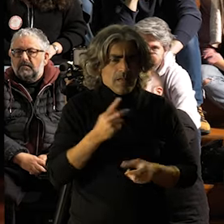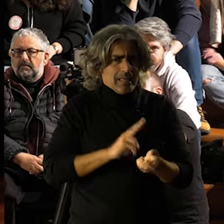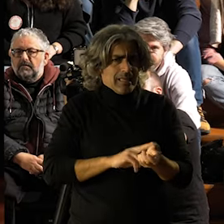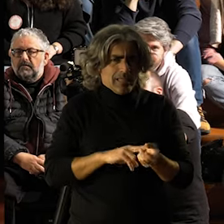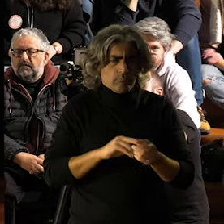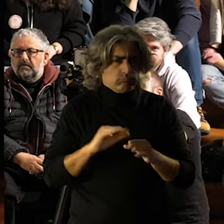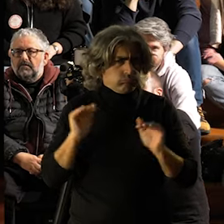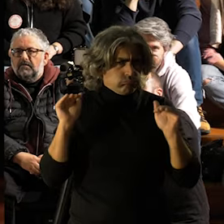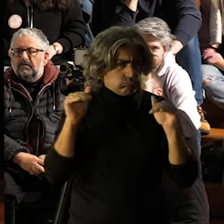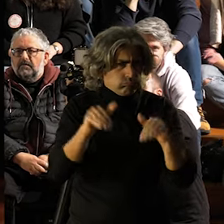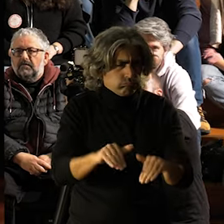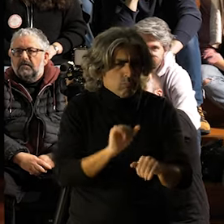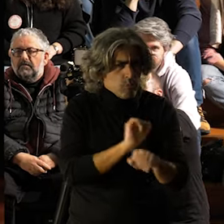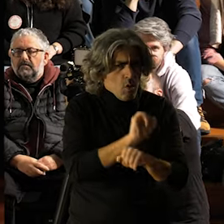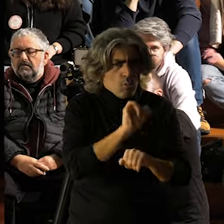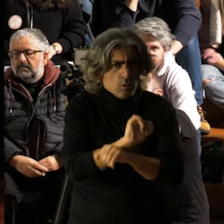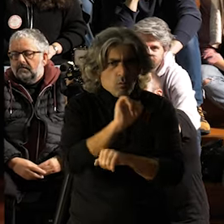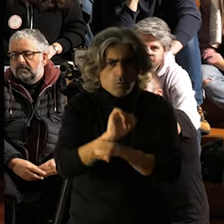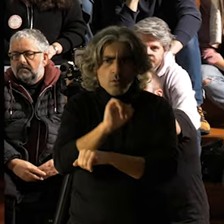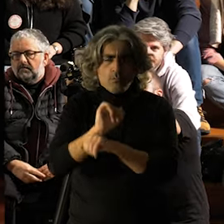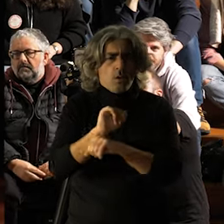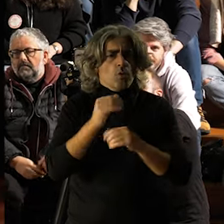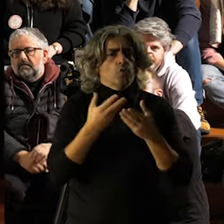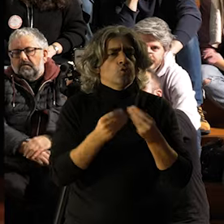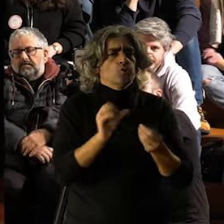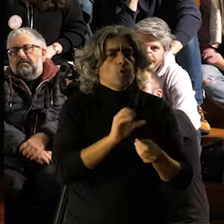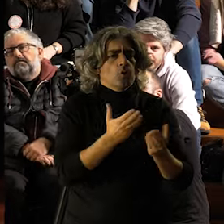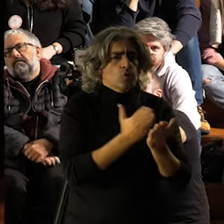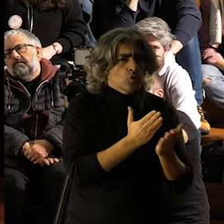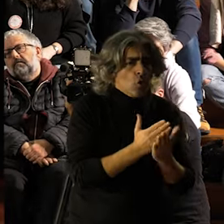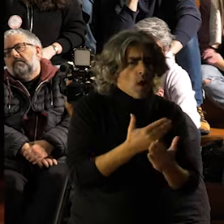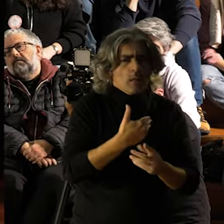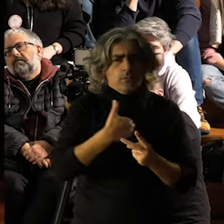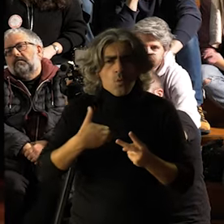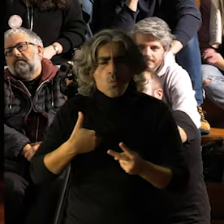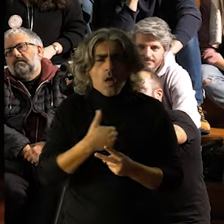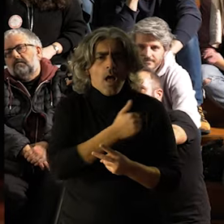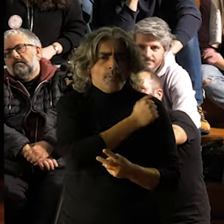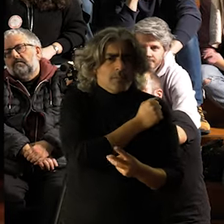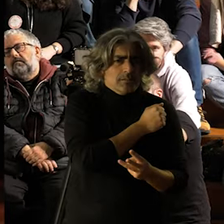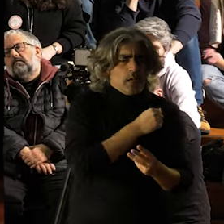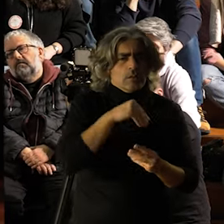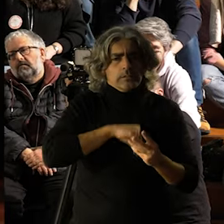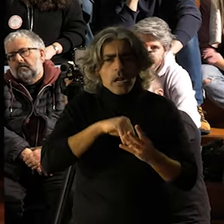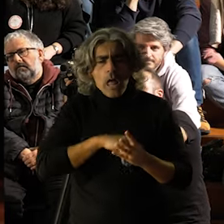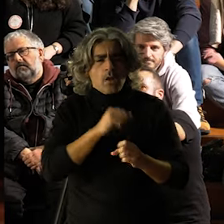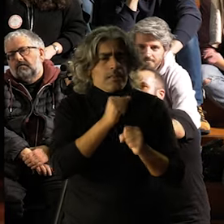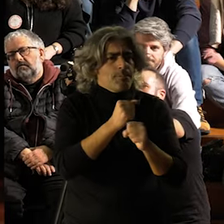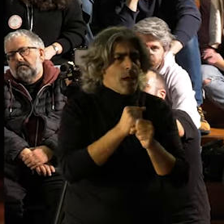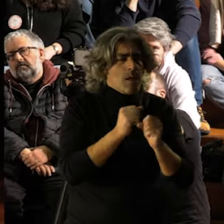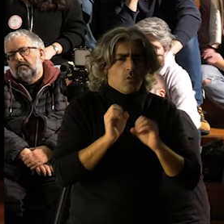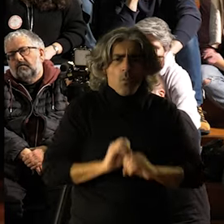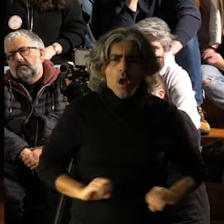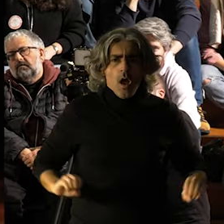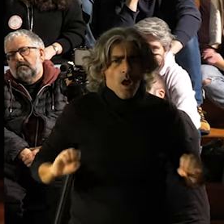esse bloqueio permanente de não haver solução nem para a escola, nem para a saúde, nem para a habitação, nem para o salário, nem para o trabalho, nem para nada. E não